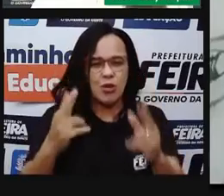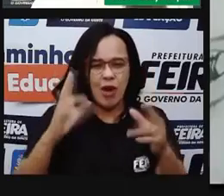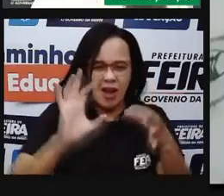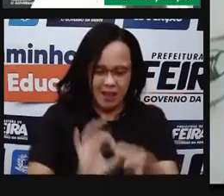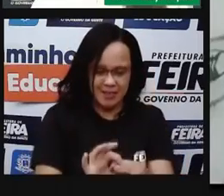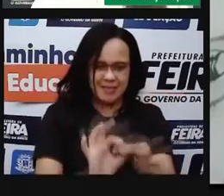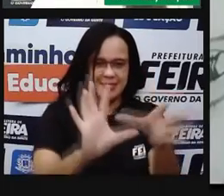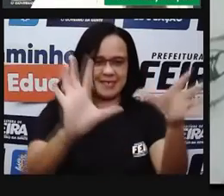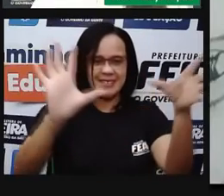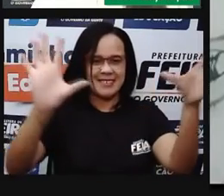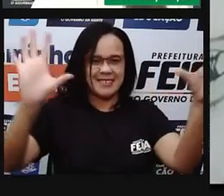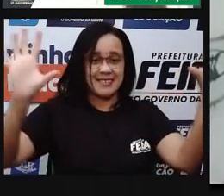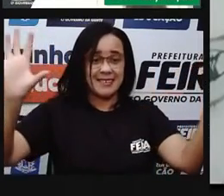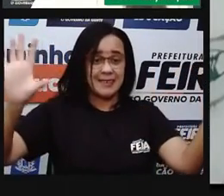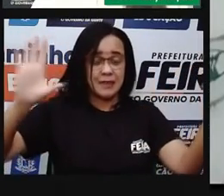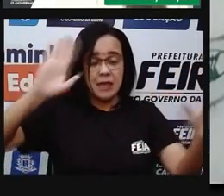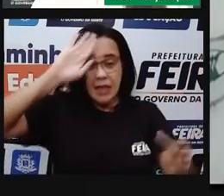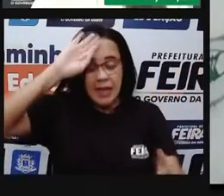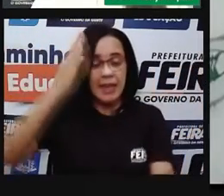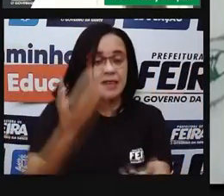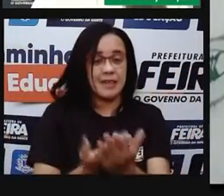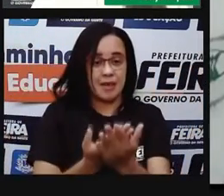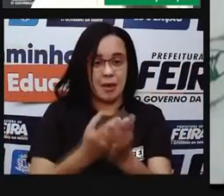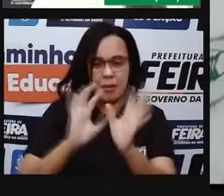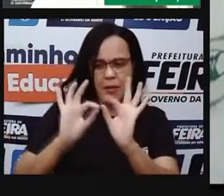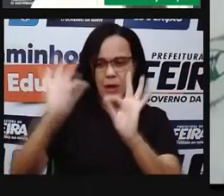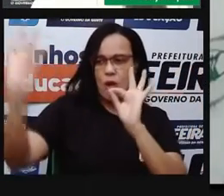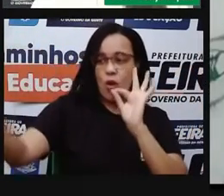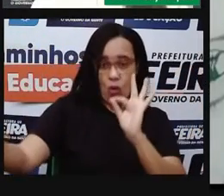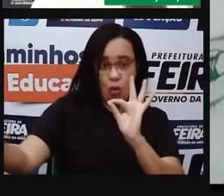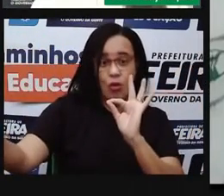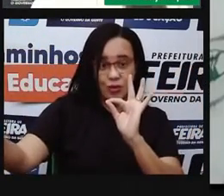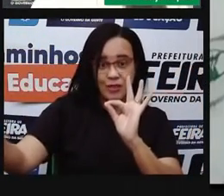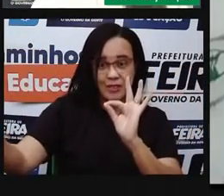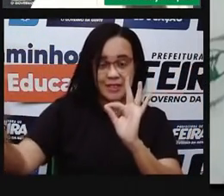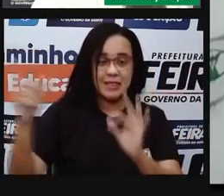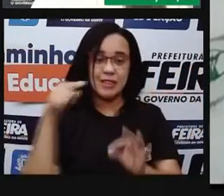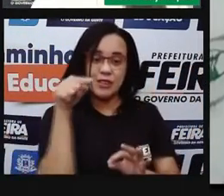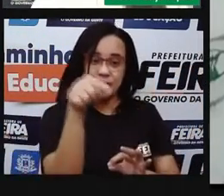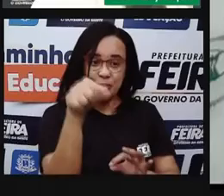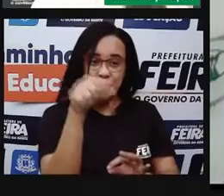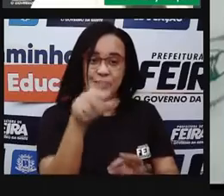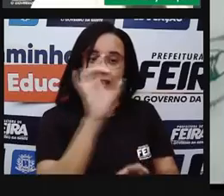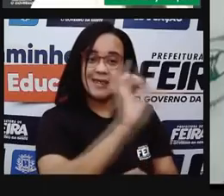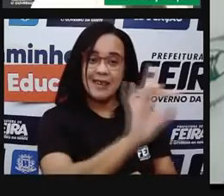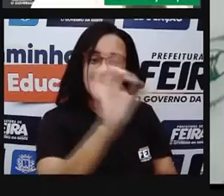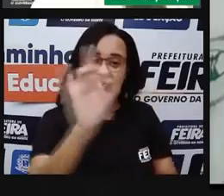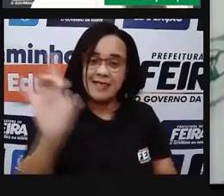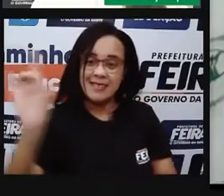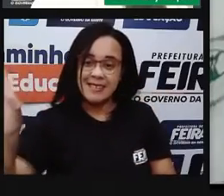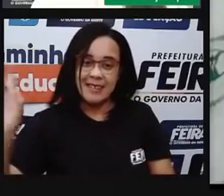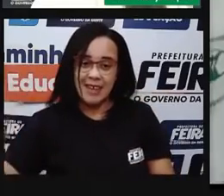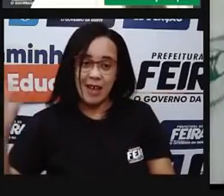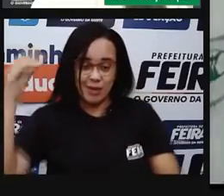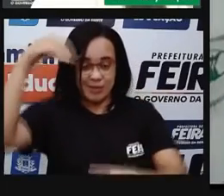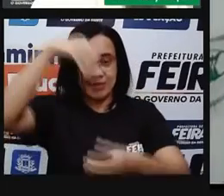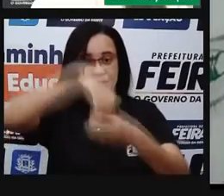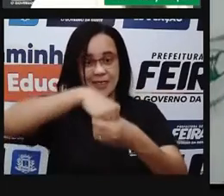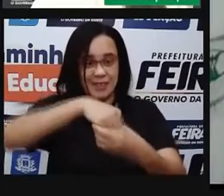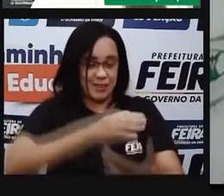Acredite. Mesmo de longe, vocês estão em cada coração dos